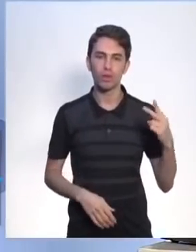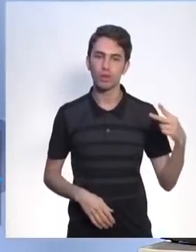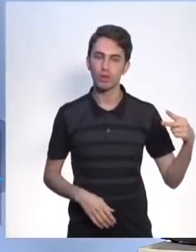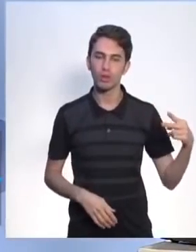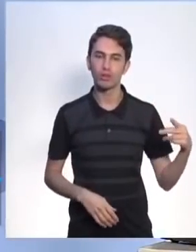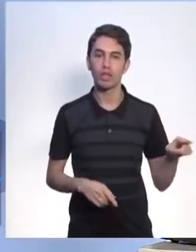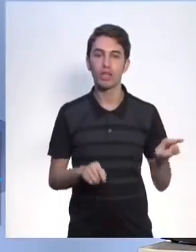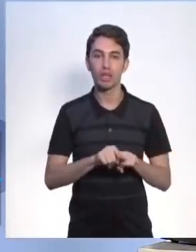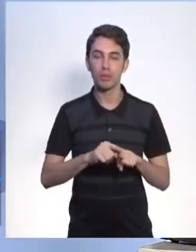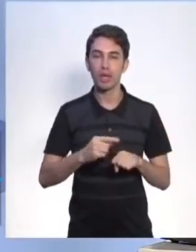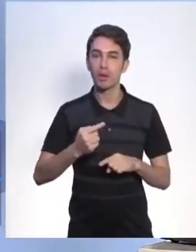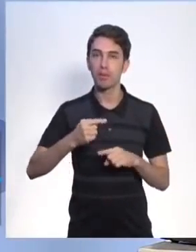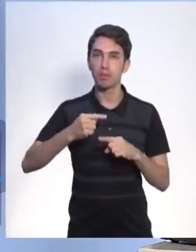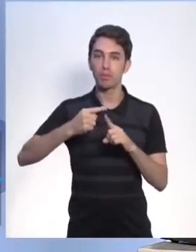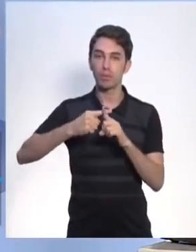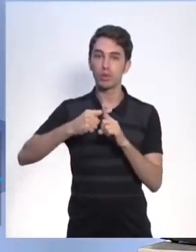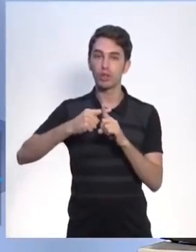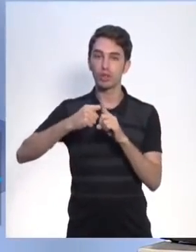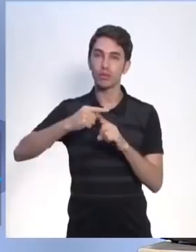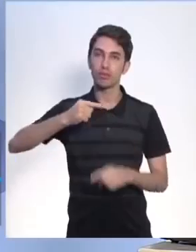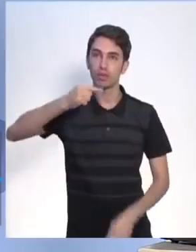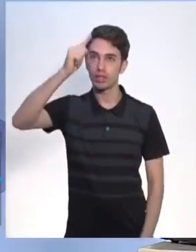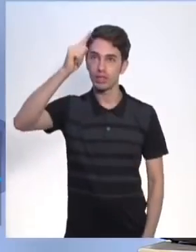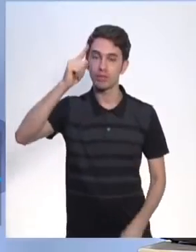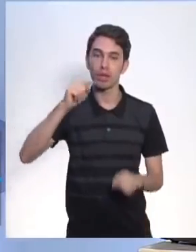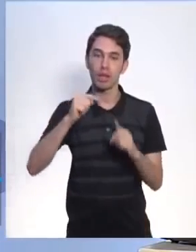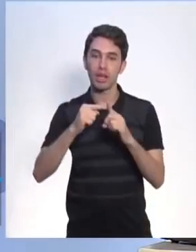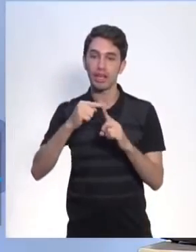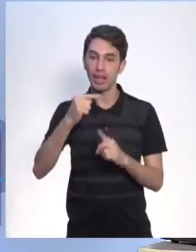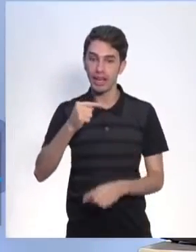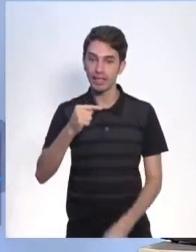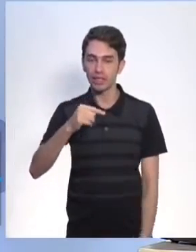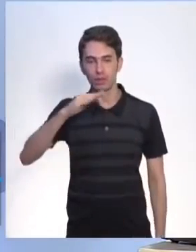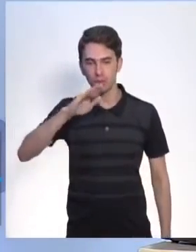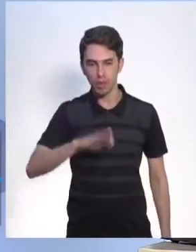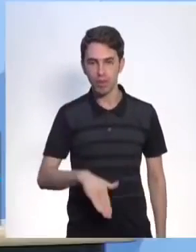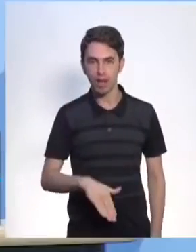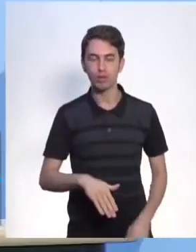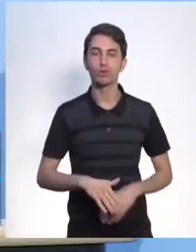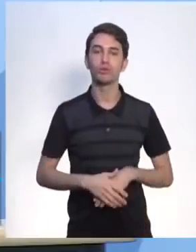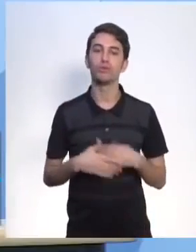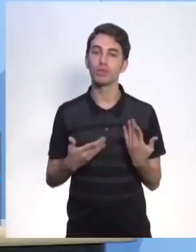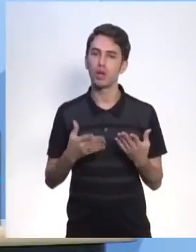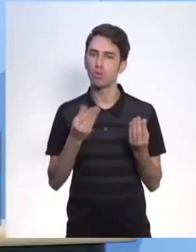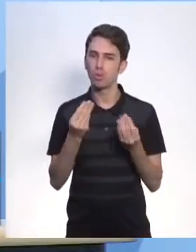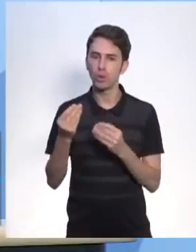para cima positivo e para baixo negativo. Beleza, esse é o plano cartesiano. Muitos já viram, né, Ana?